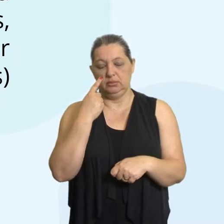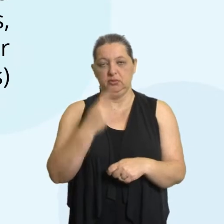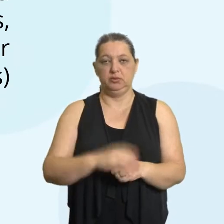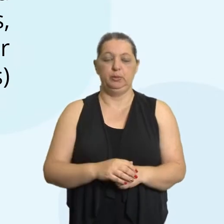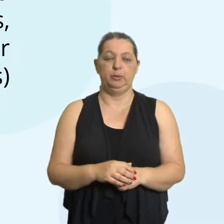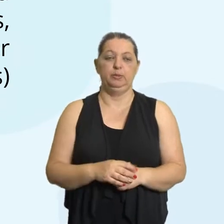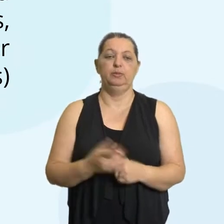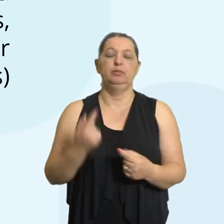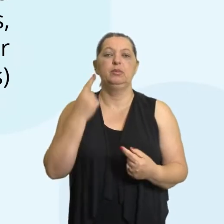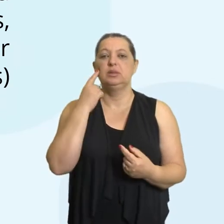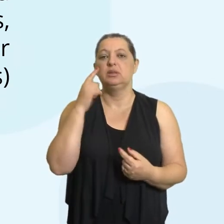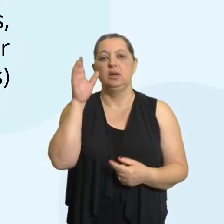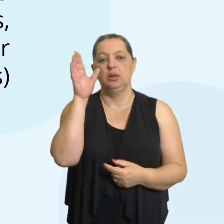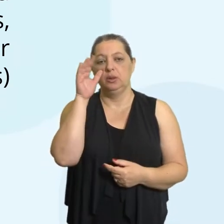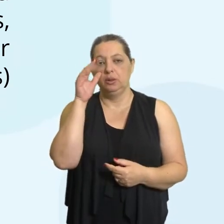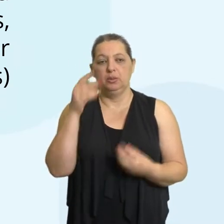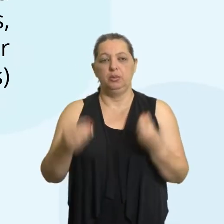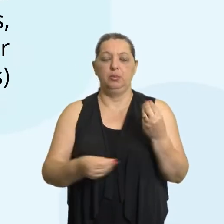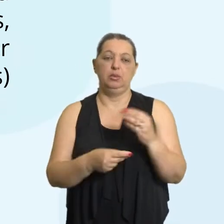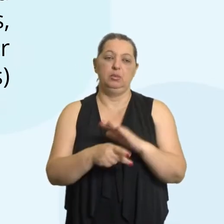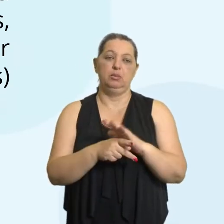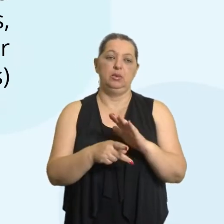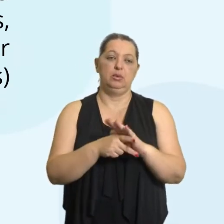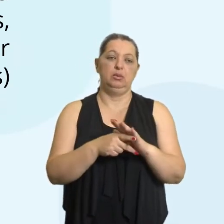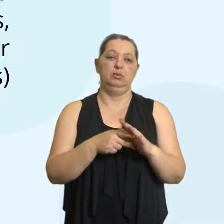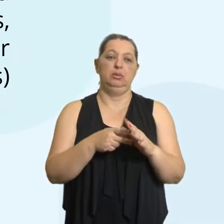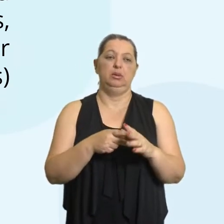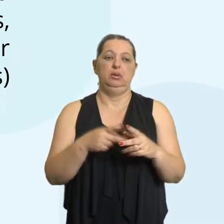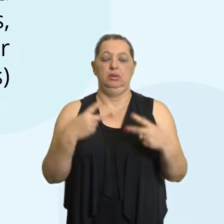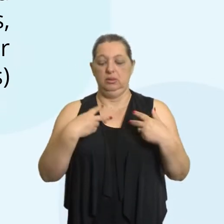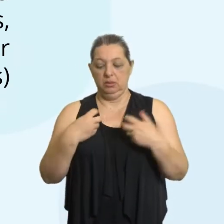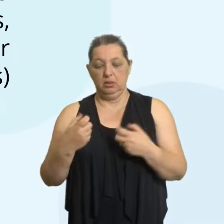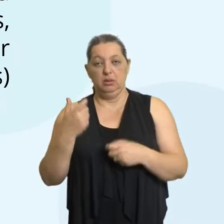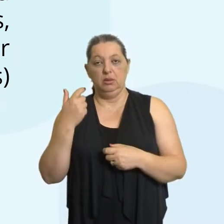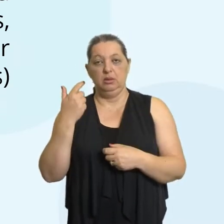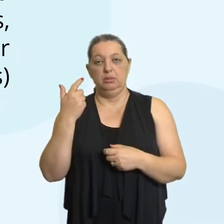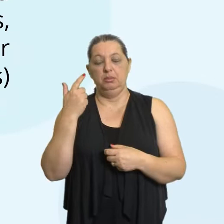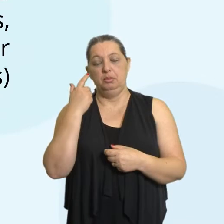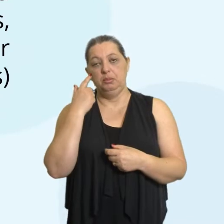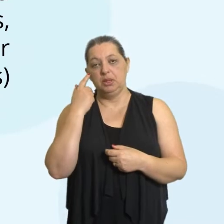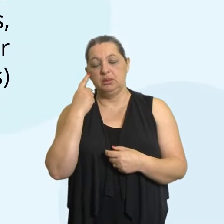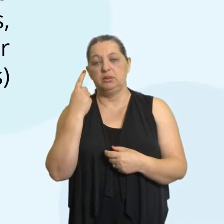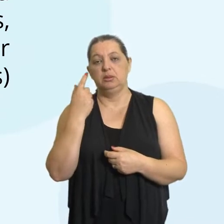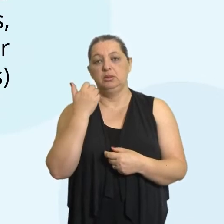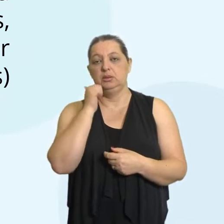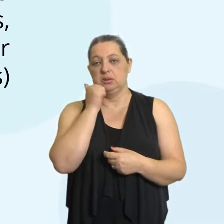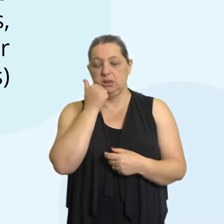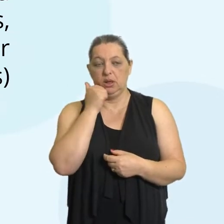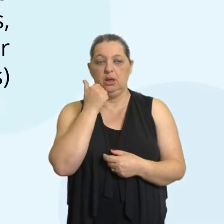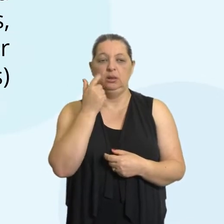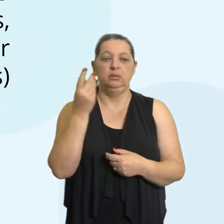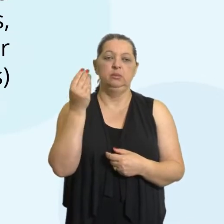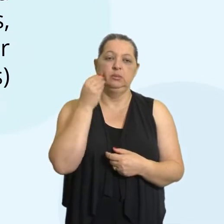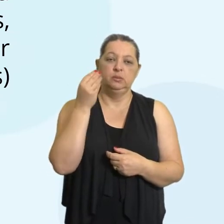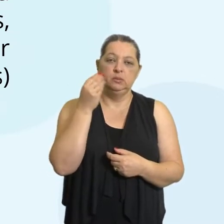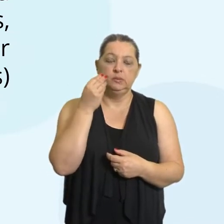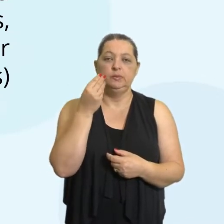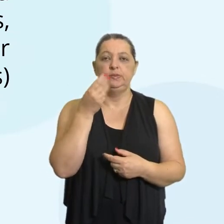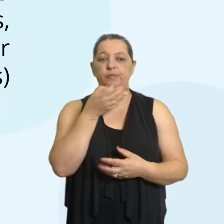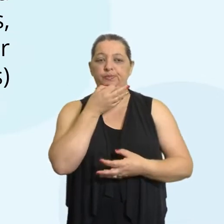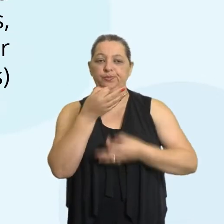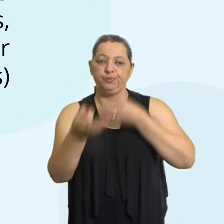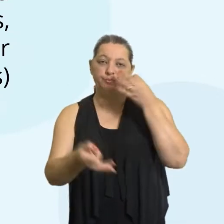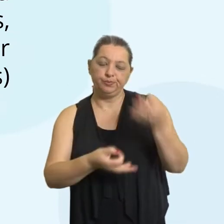pensar em Natal da curiosidade intelectual é pensando aí nas ciências é testando hipóteses testando